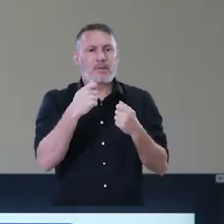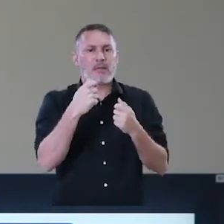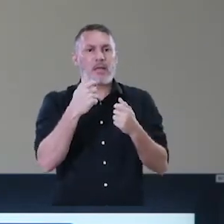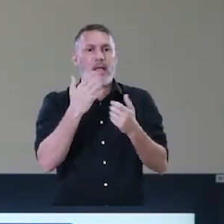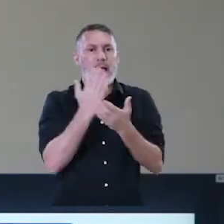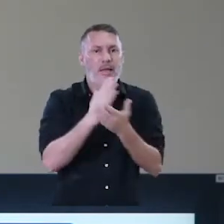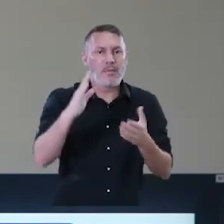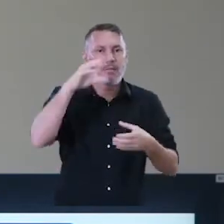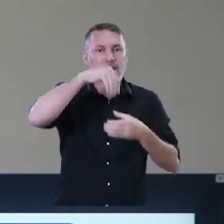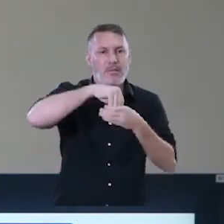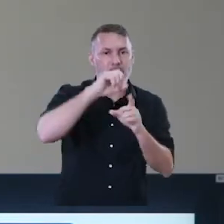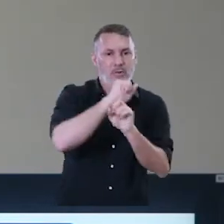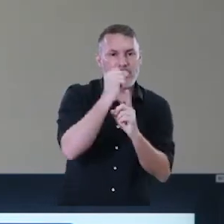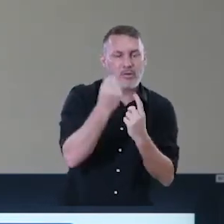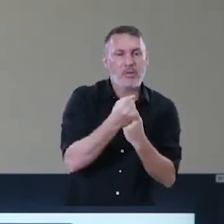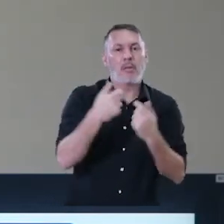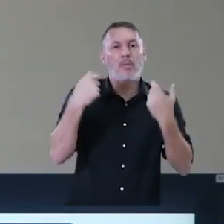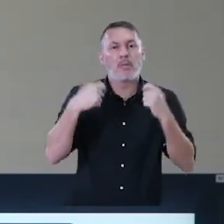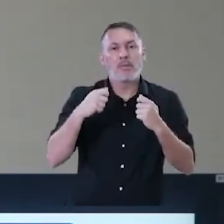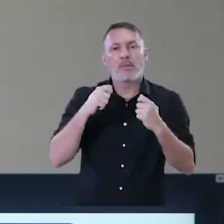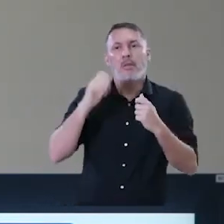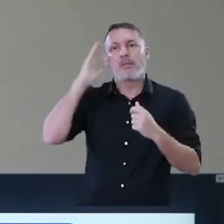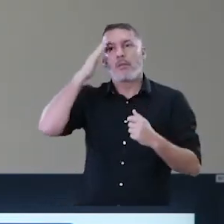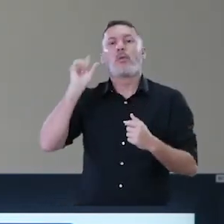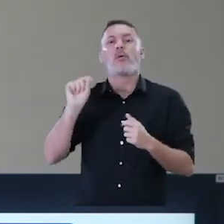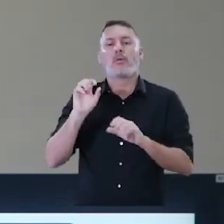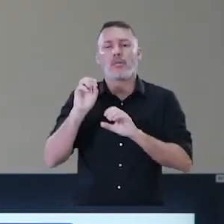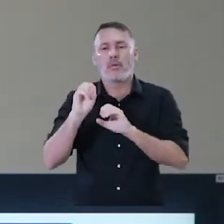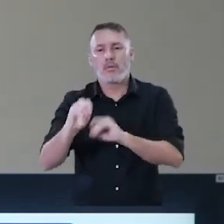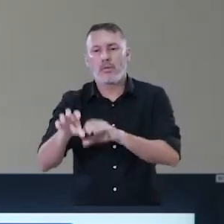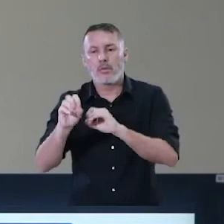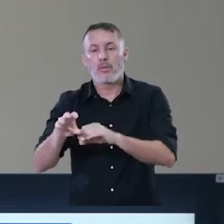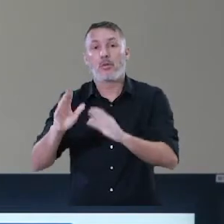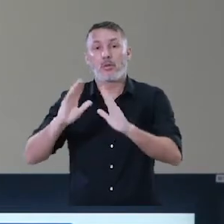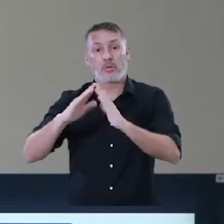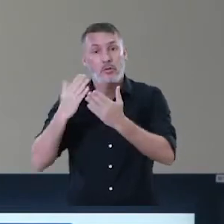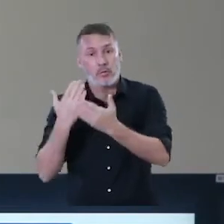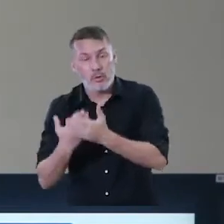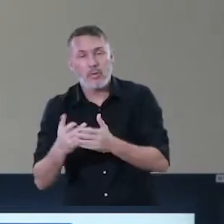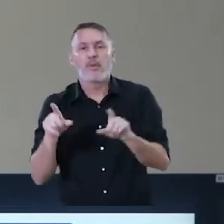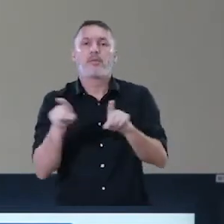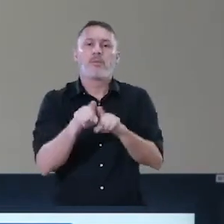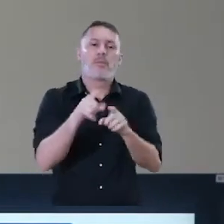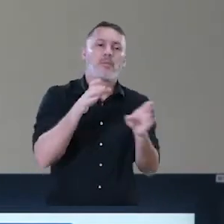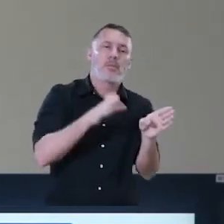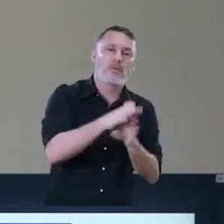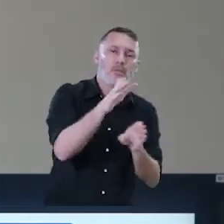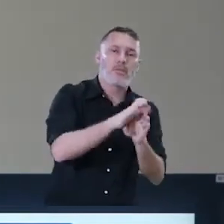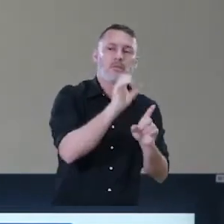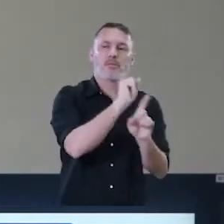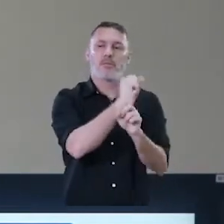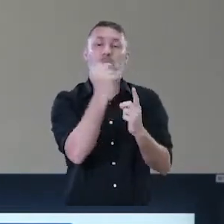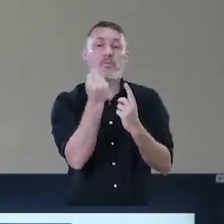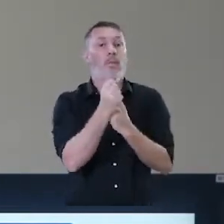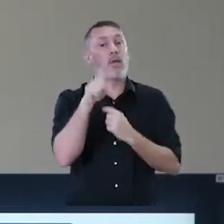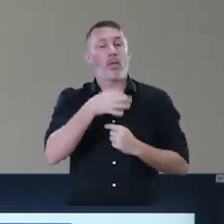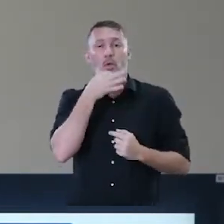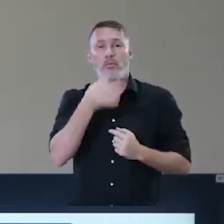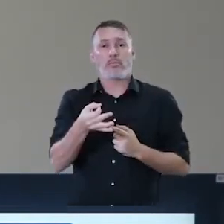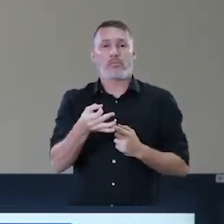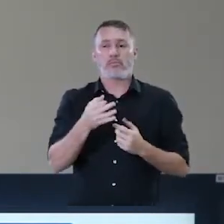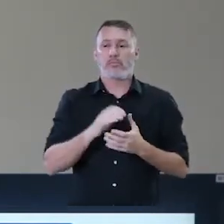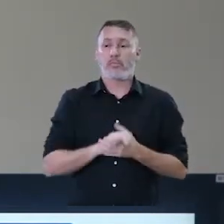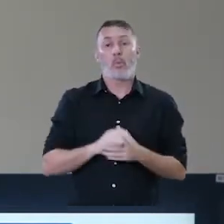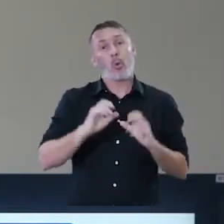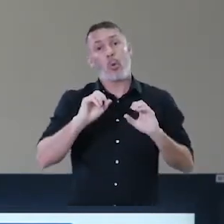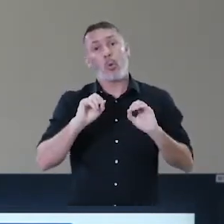na população, há de ser levado em consideração o que é trabalhado nas escolas, o que é trabalhado hoje na sociedade. Argumento